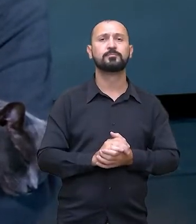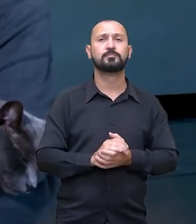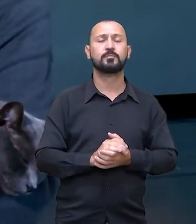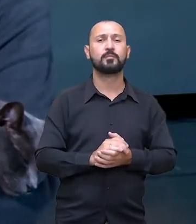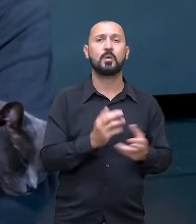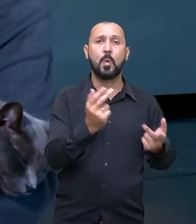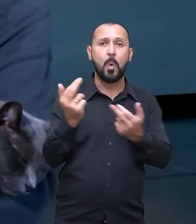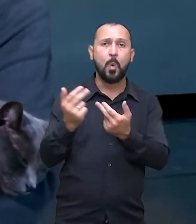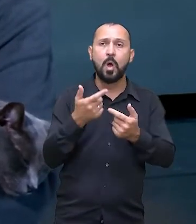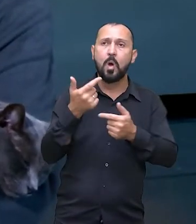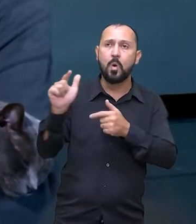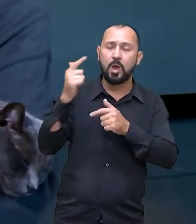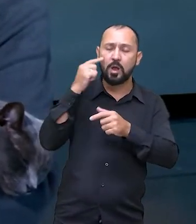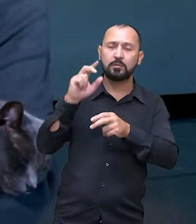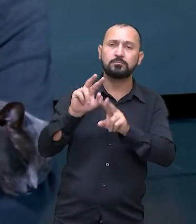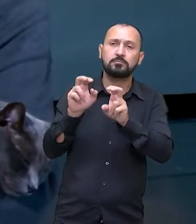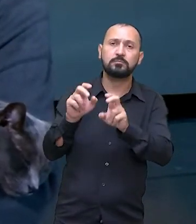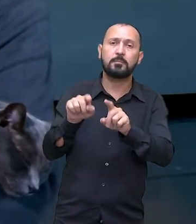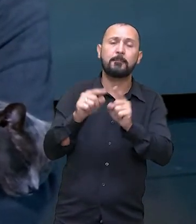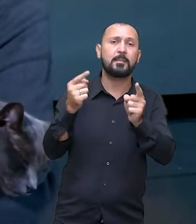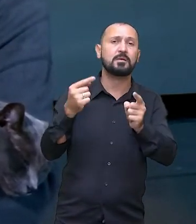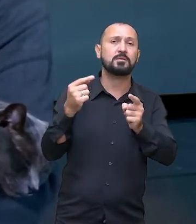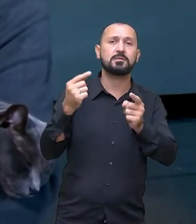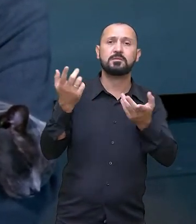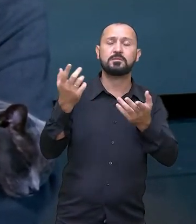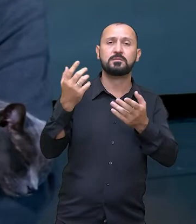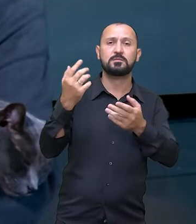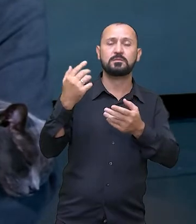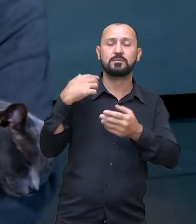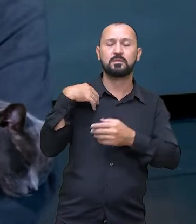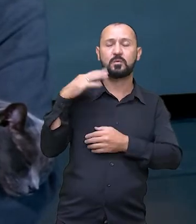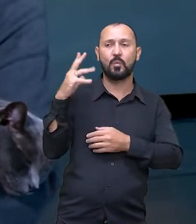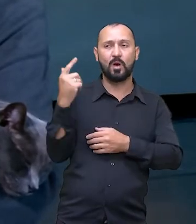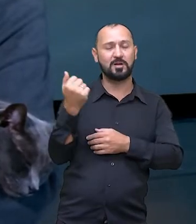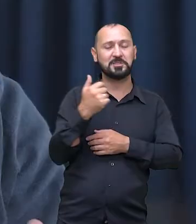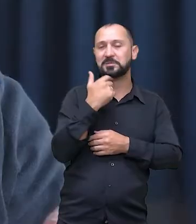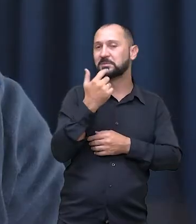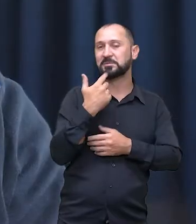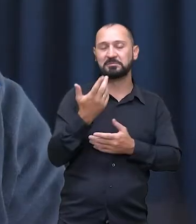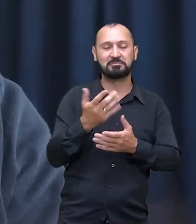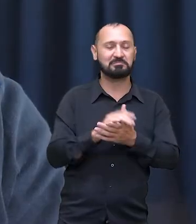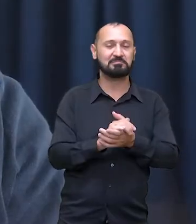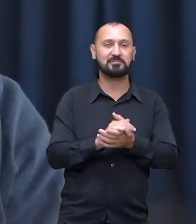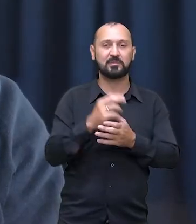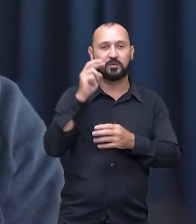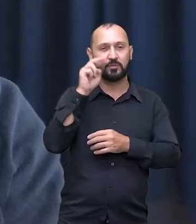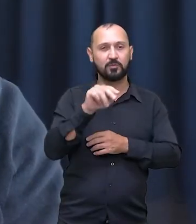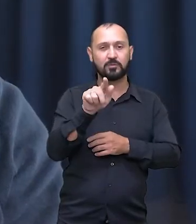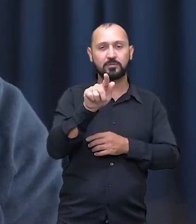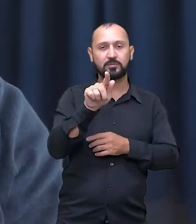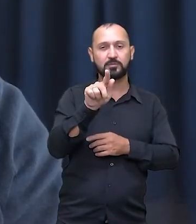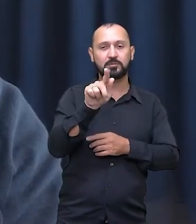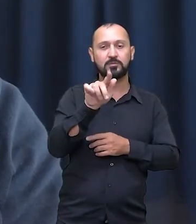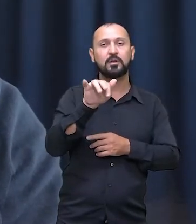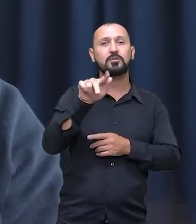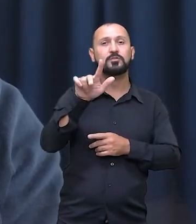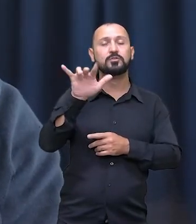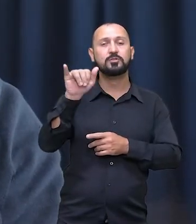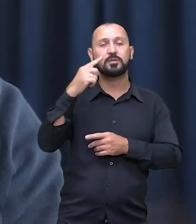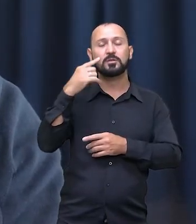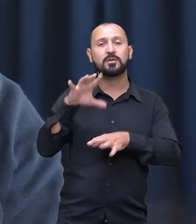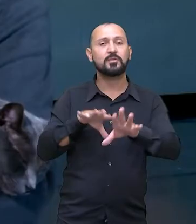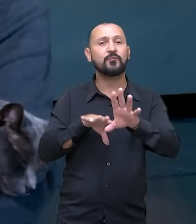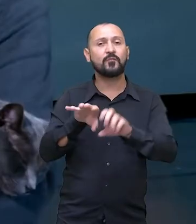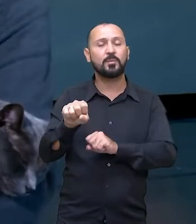né, como em qualquer outra área, e que a gente não consegue fazer isso com a arte ainda, né. Eu fui para esse olhar para a ginga, com esse olhar mais de